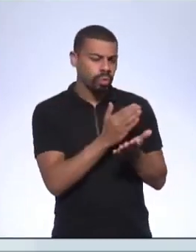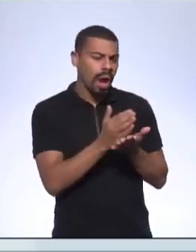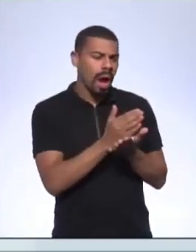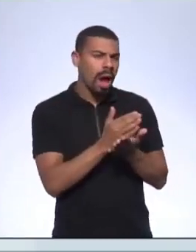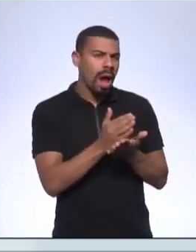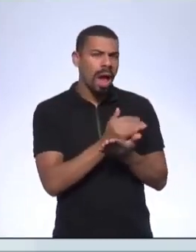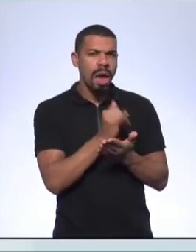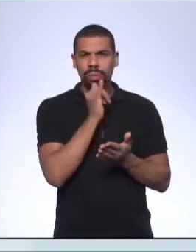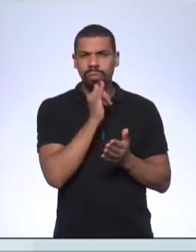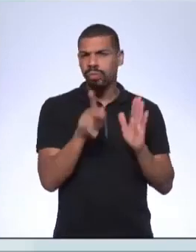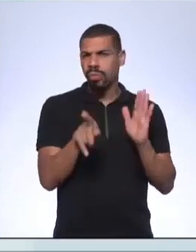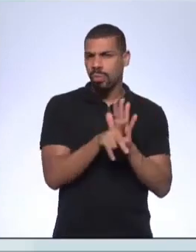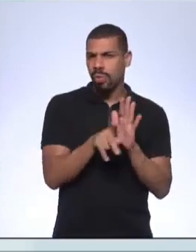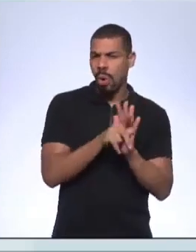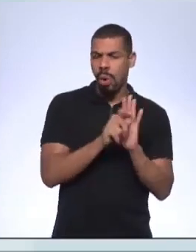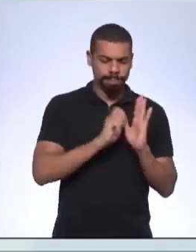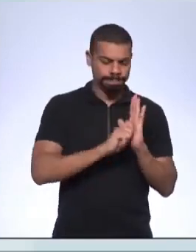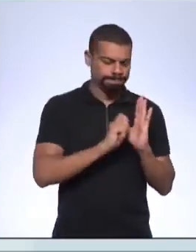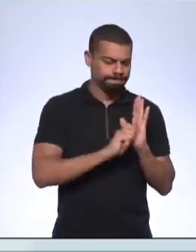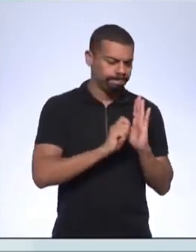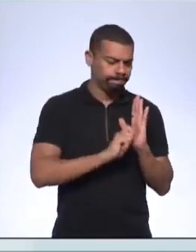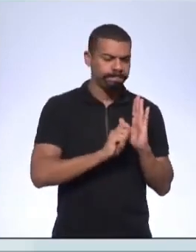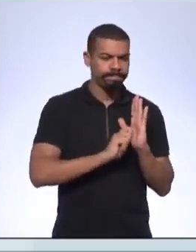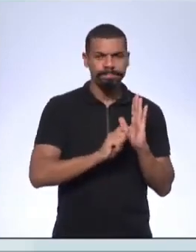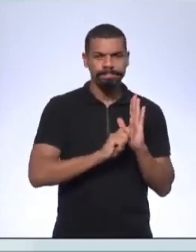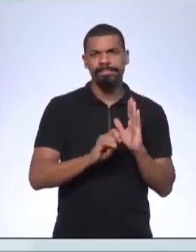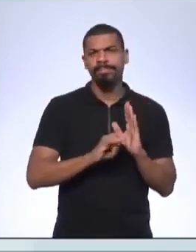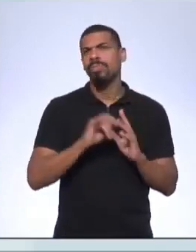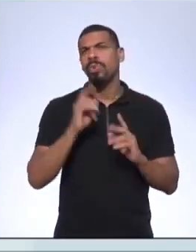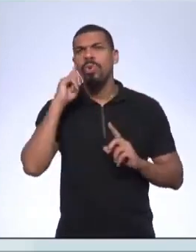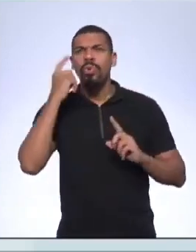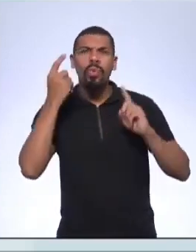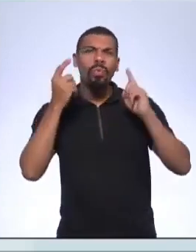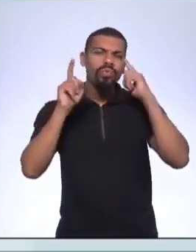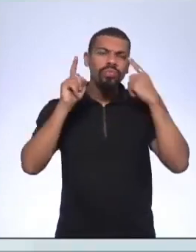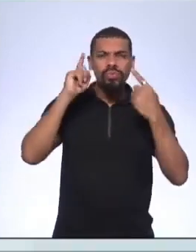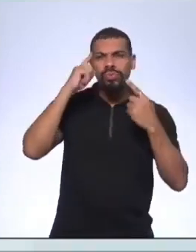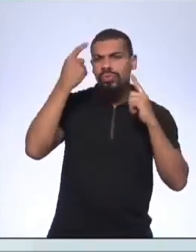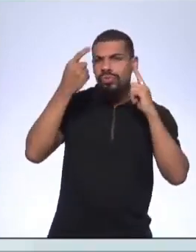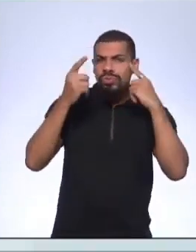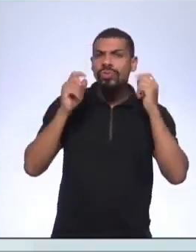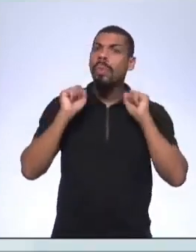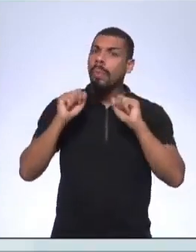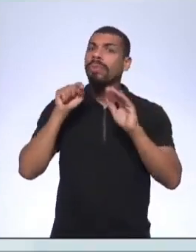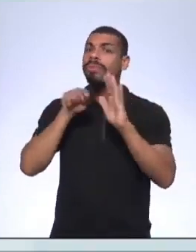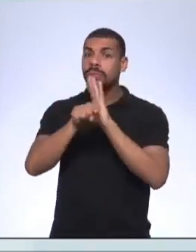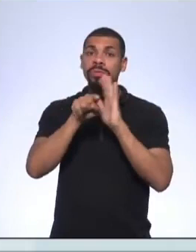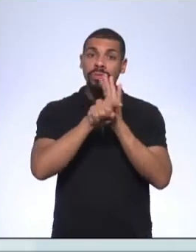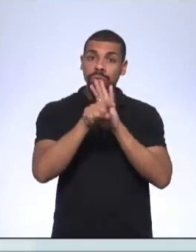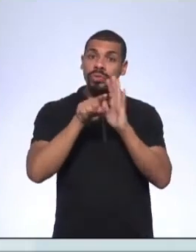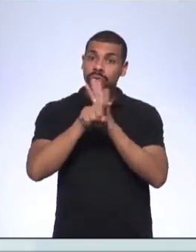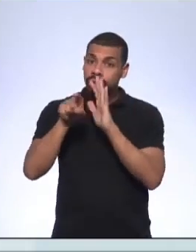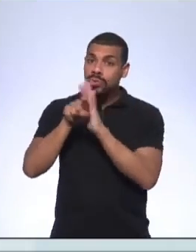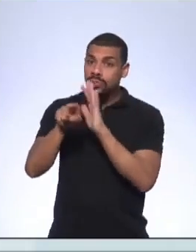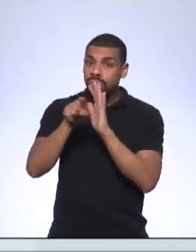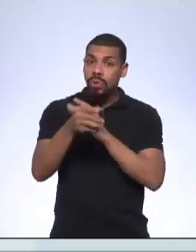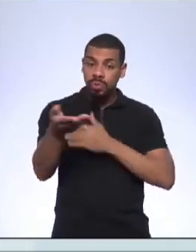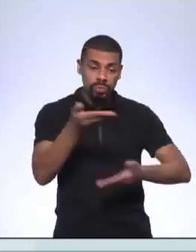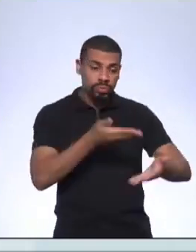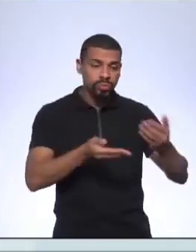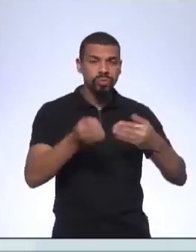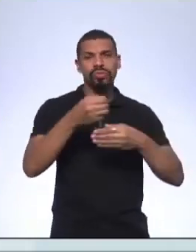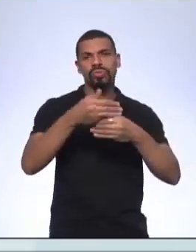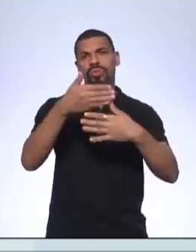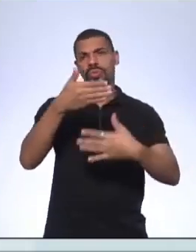Use um caderno aí para fazer as anotações, colocar as dúvidas. As dúvidas podem e devem, né, ser compartilhadas